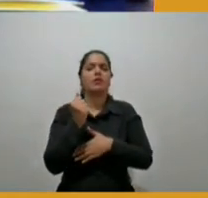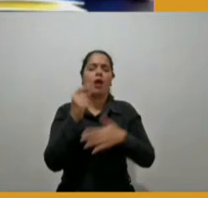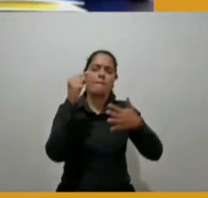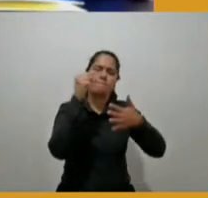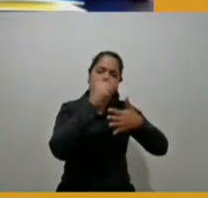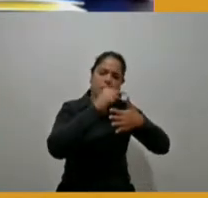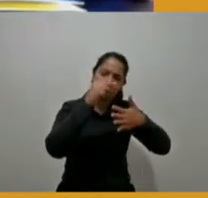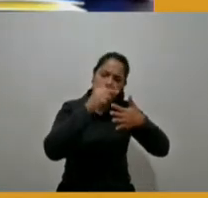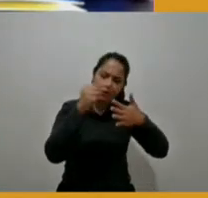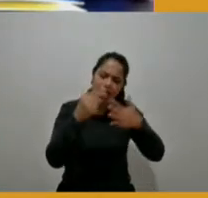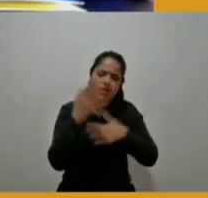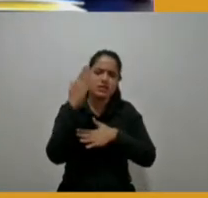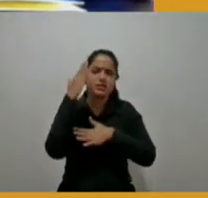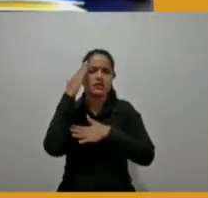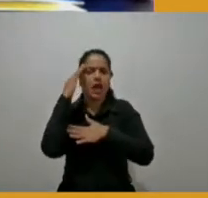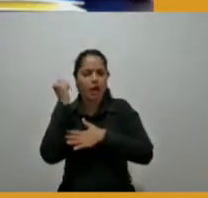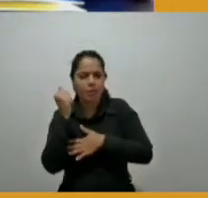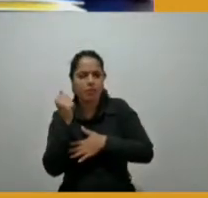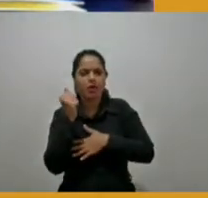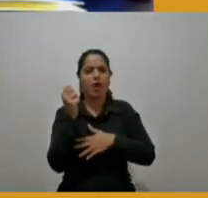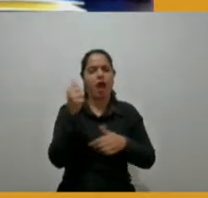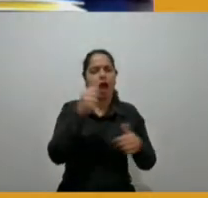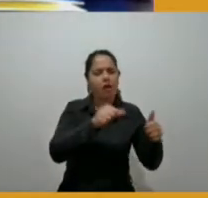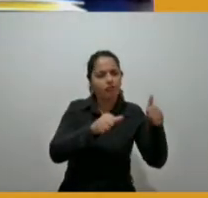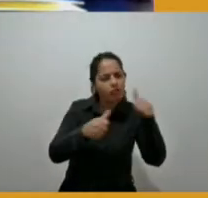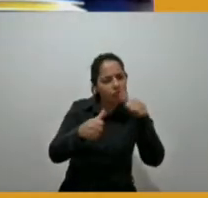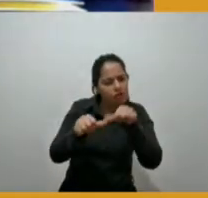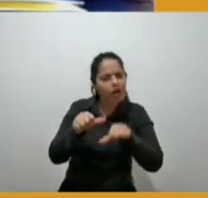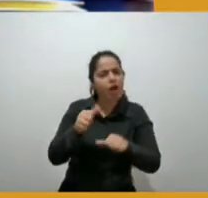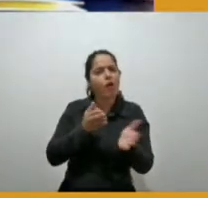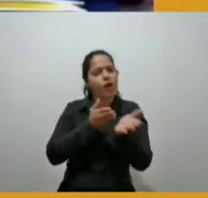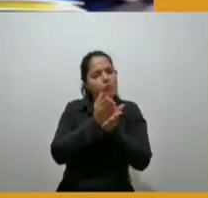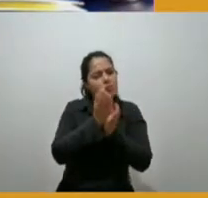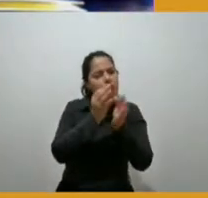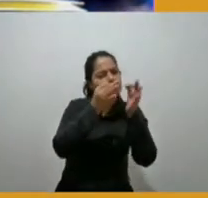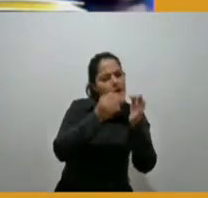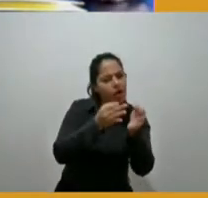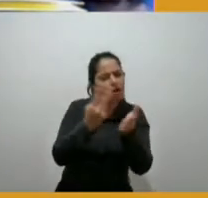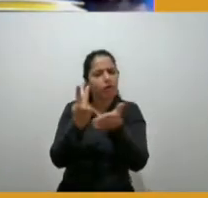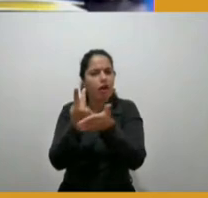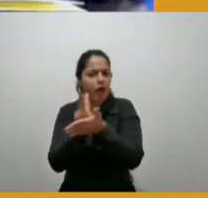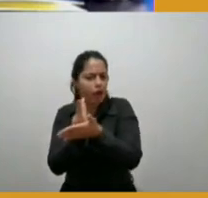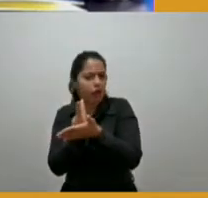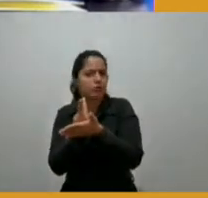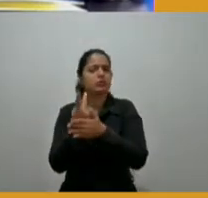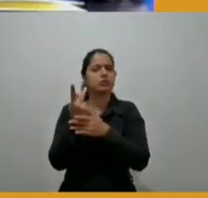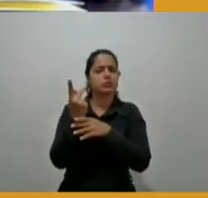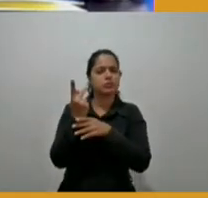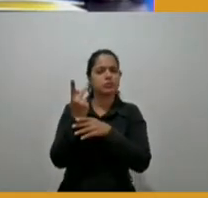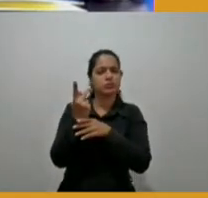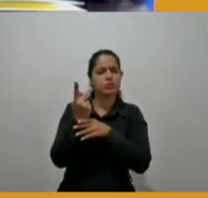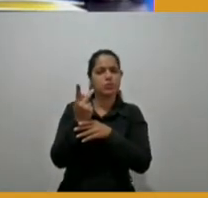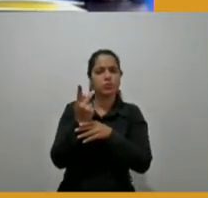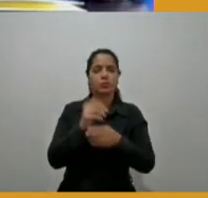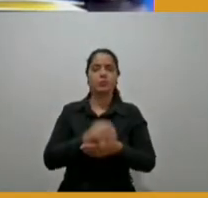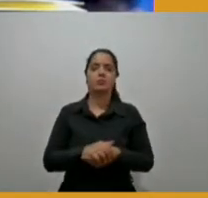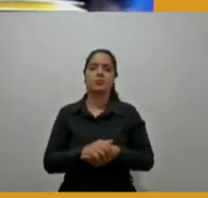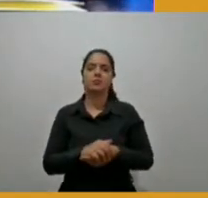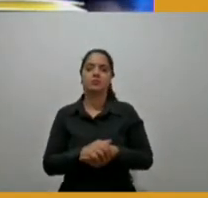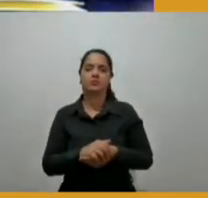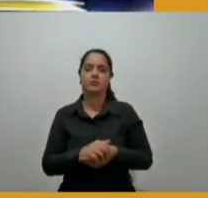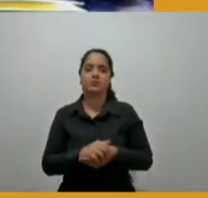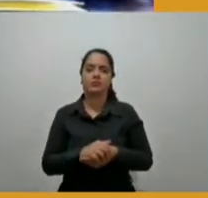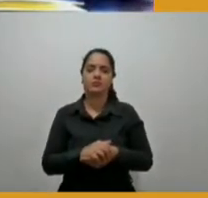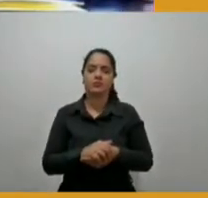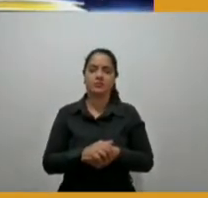monitoramentos, saber avaliar se estamos no caminho certo ou errado, né? Então, colocar os balizadores para que a gente